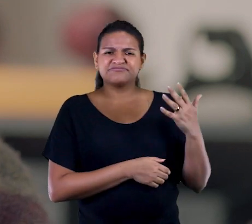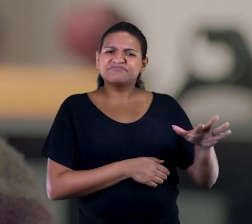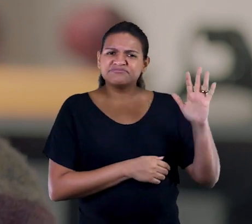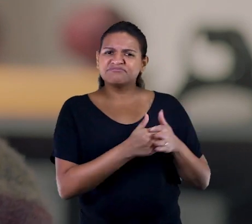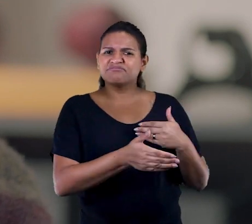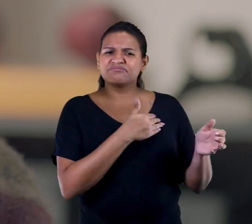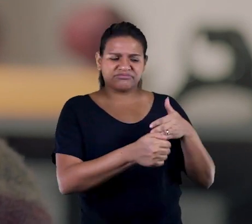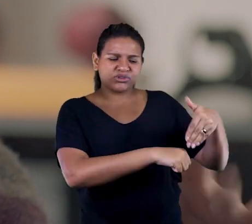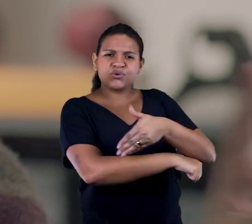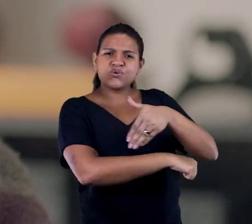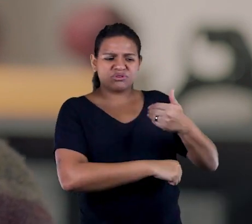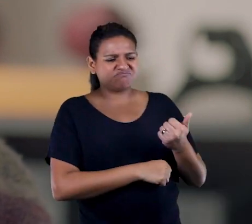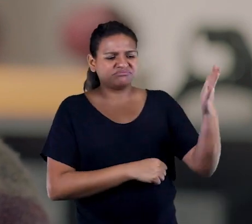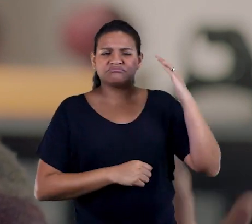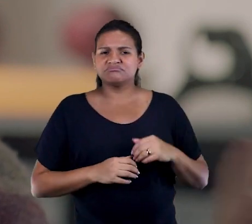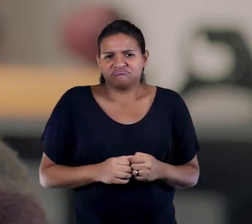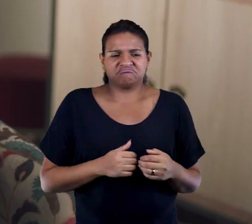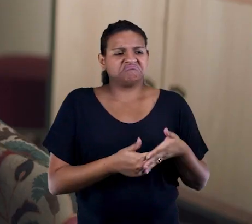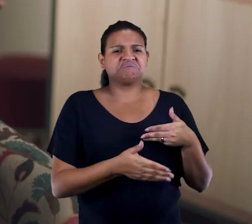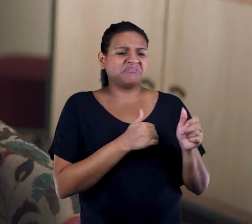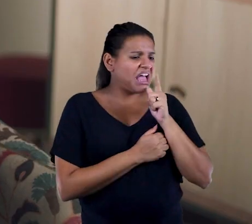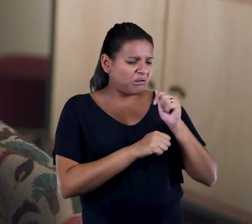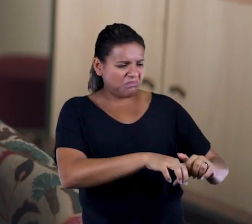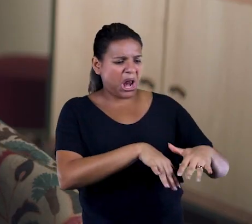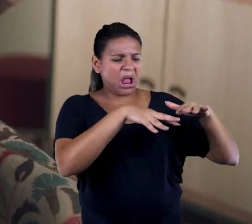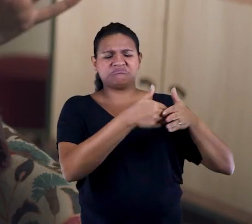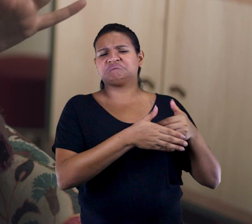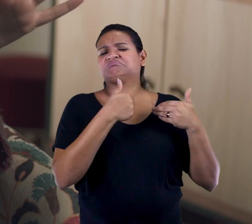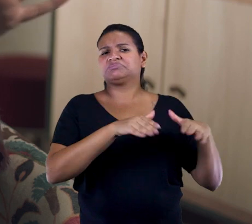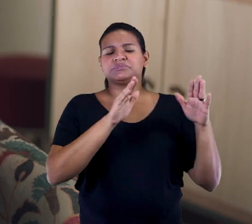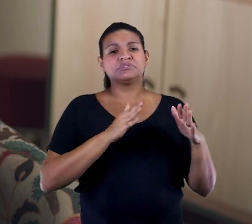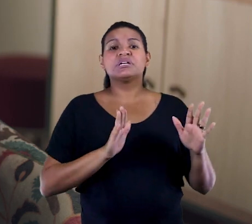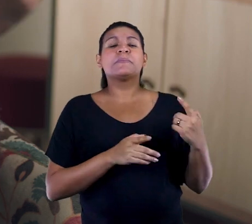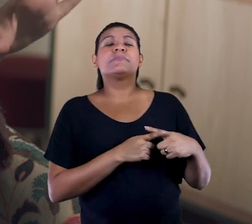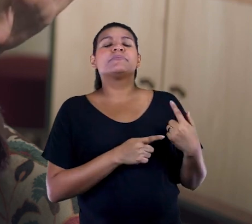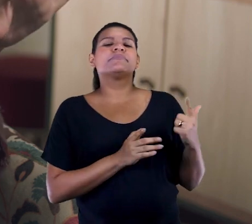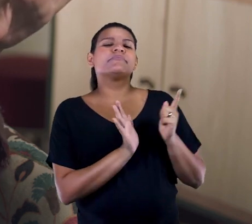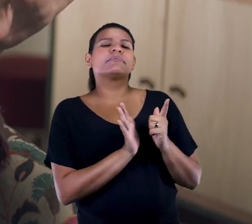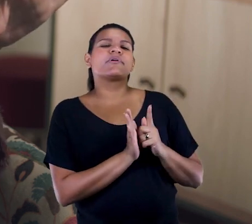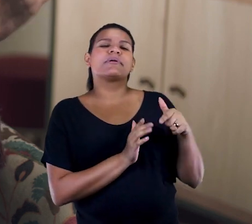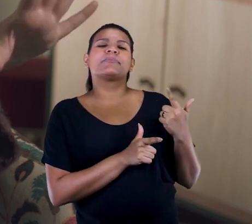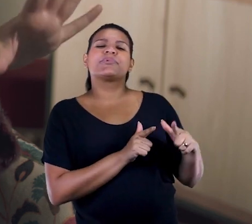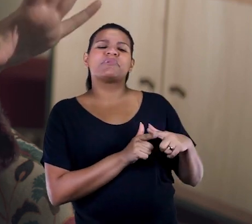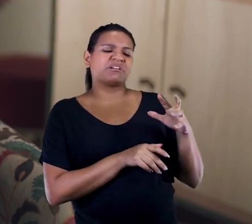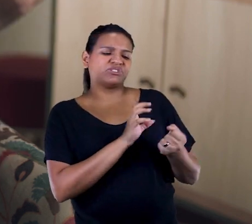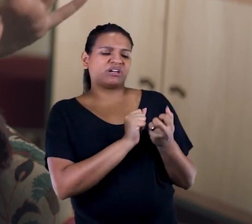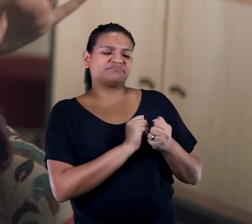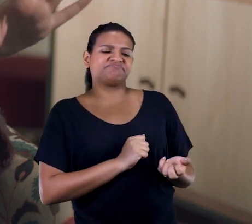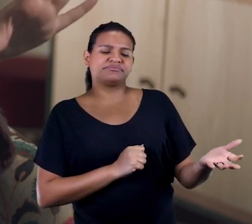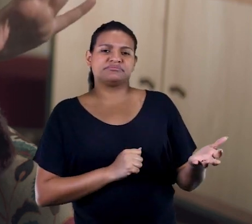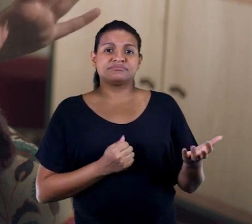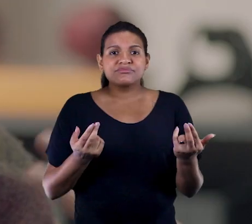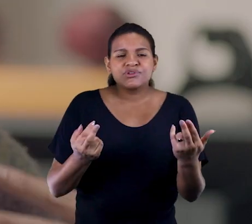com o que vai acontecer com aquele papel, se vai entupir algum bueiro. Ela simplesmente se livrou daquele problema e isso é o suficiente para ela ter